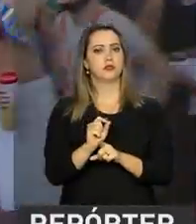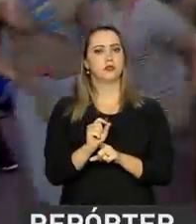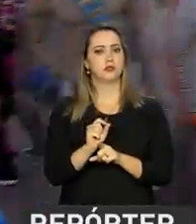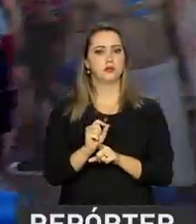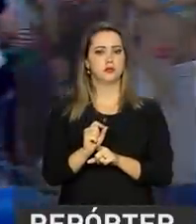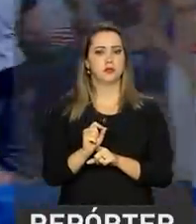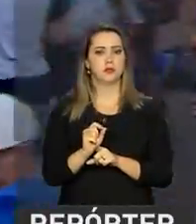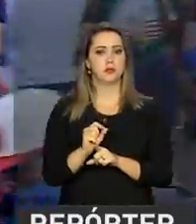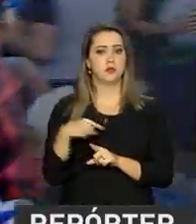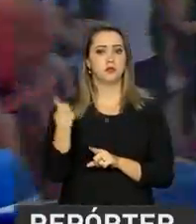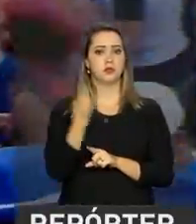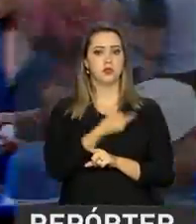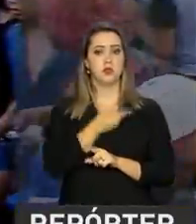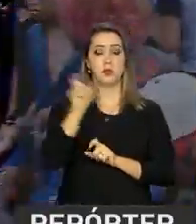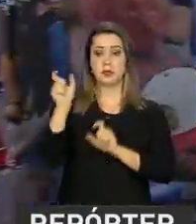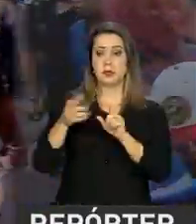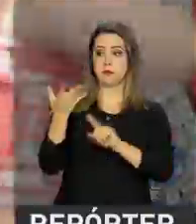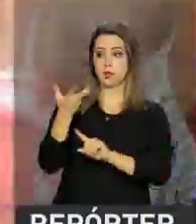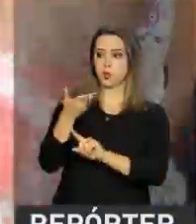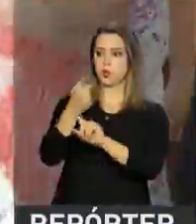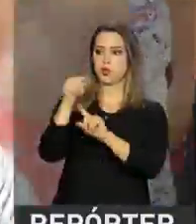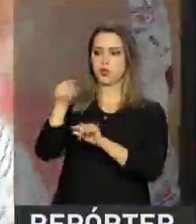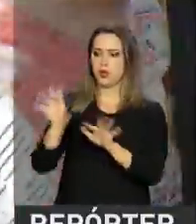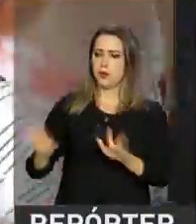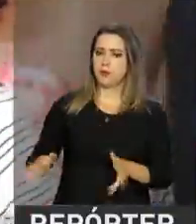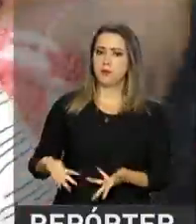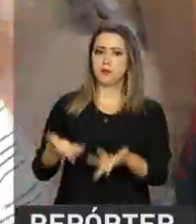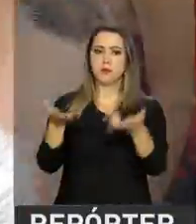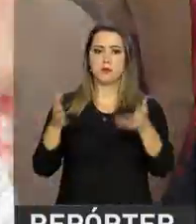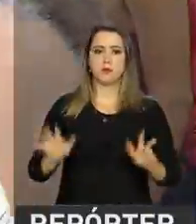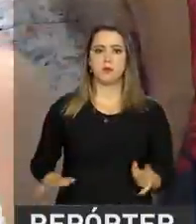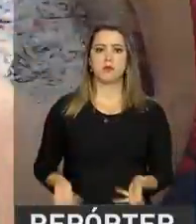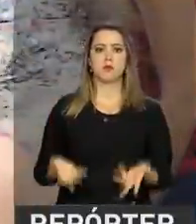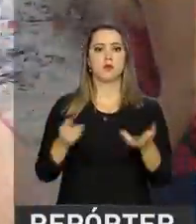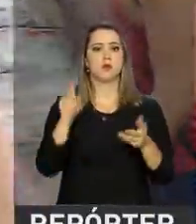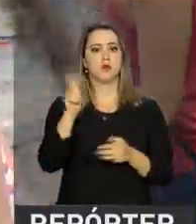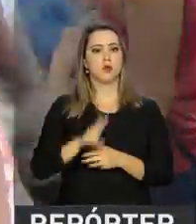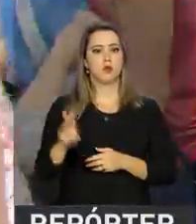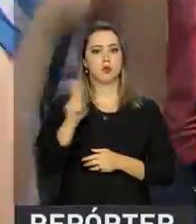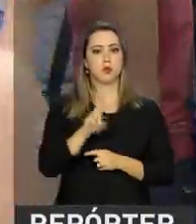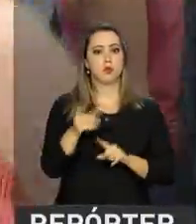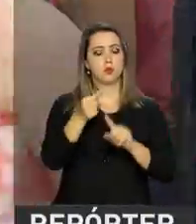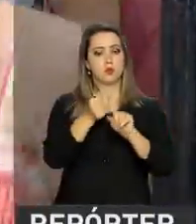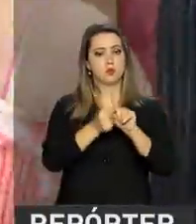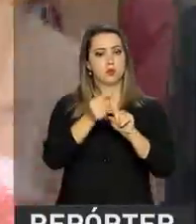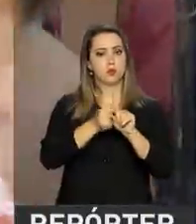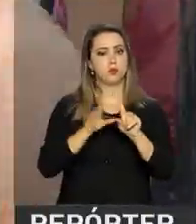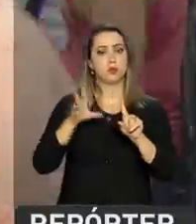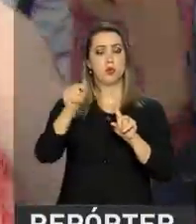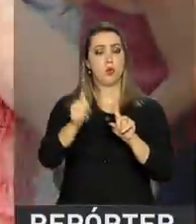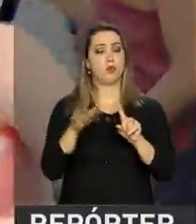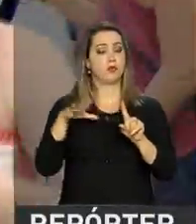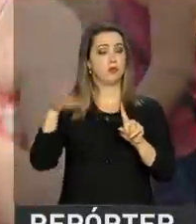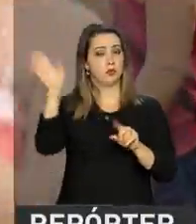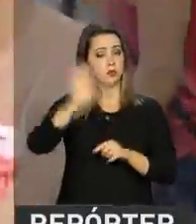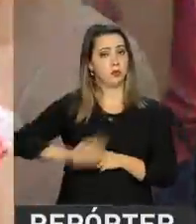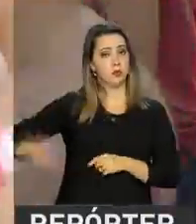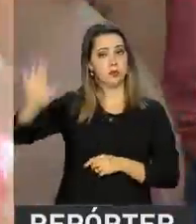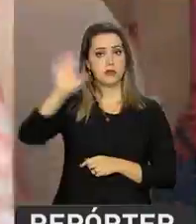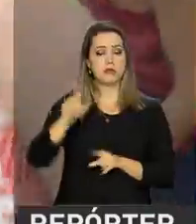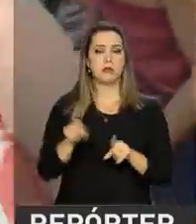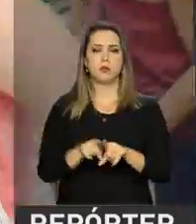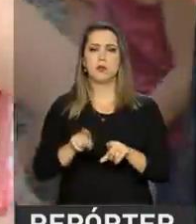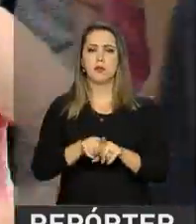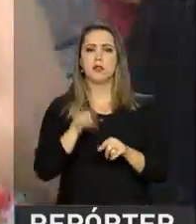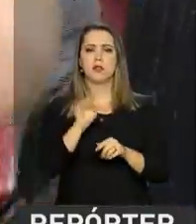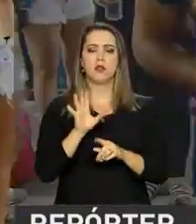esses nossos atores aqui promovendo o uso da camisinha em todo o Brasil. A campanha também